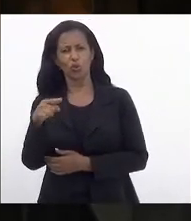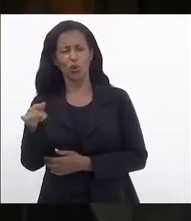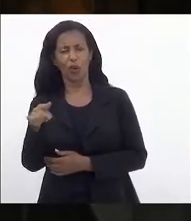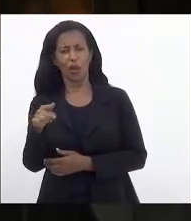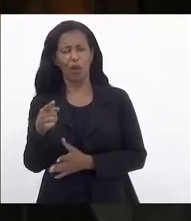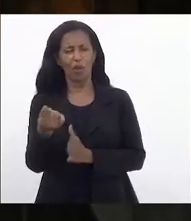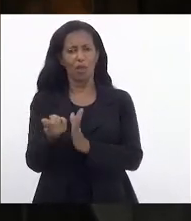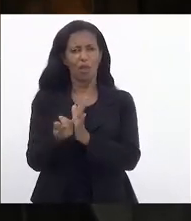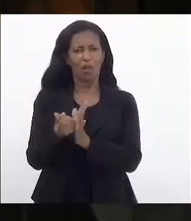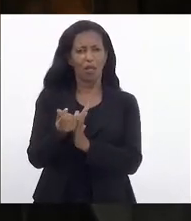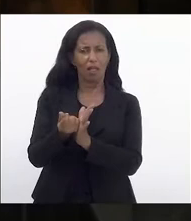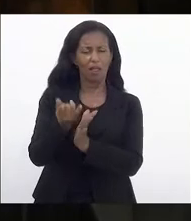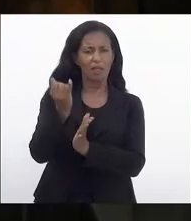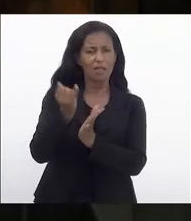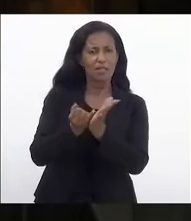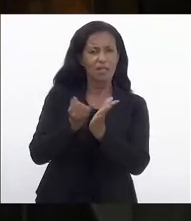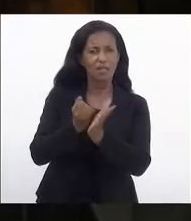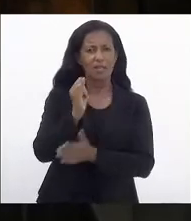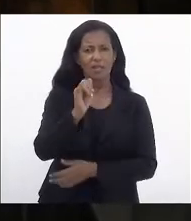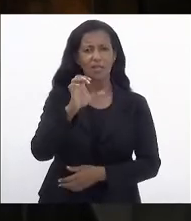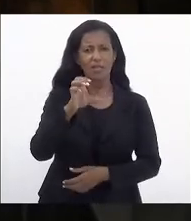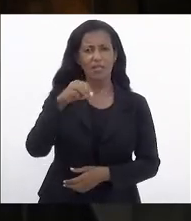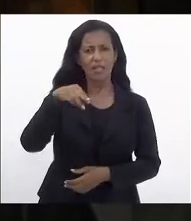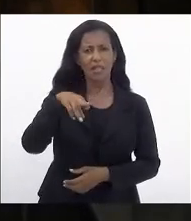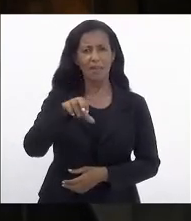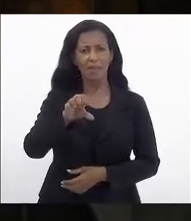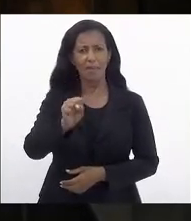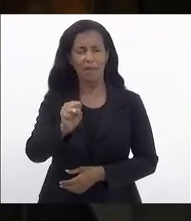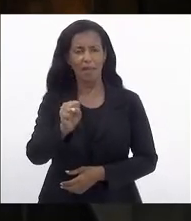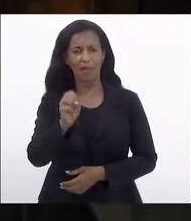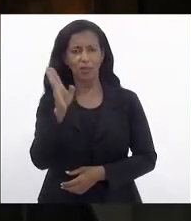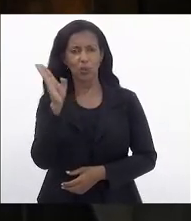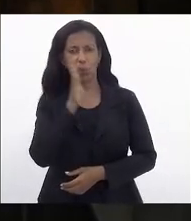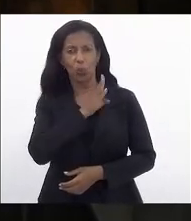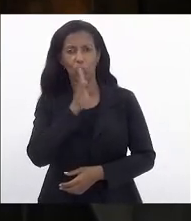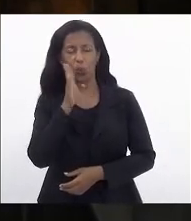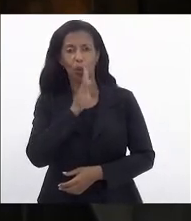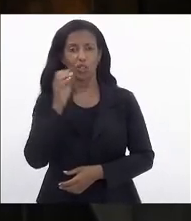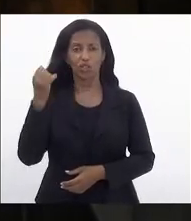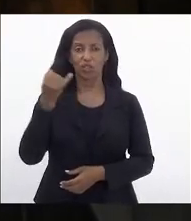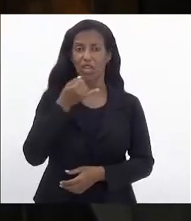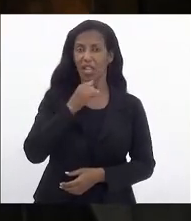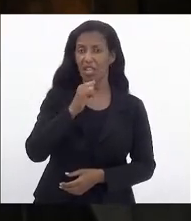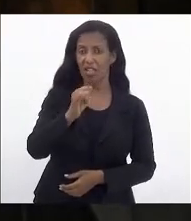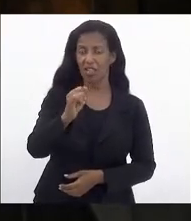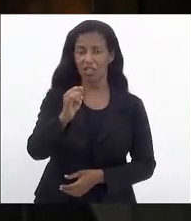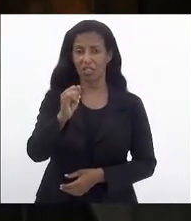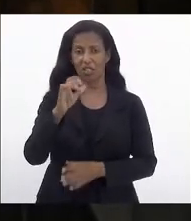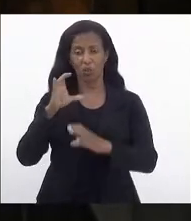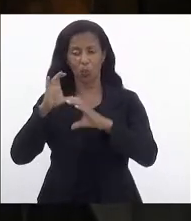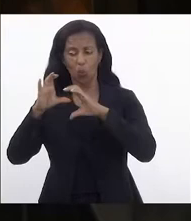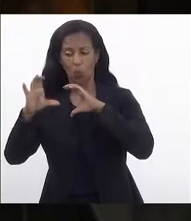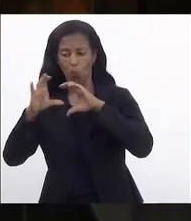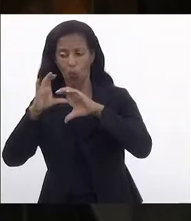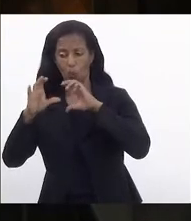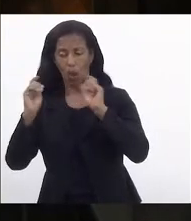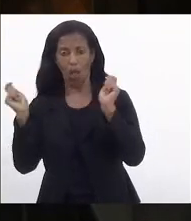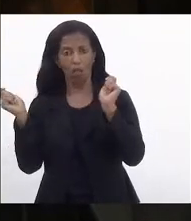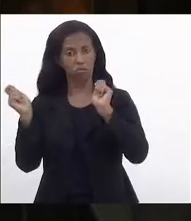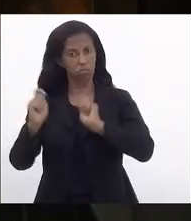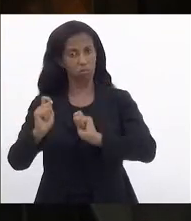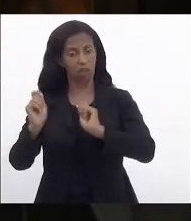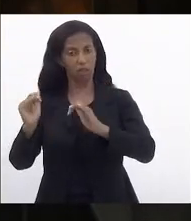alíquotas de ICMS de energia e telecomunicações pudessem ser